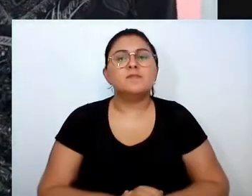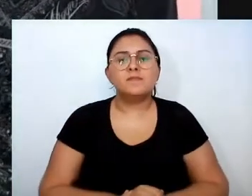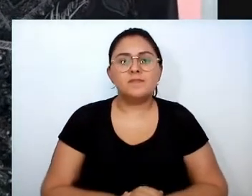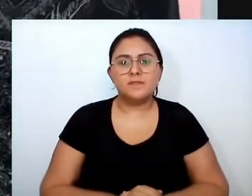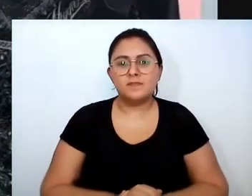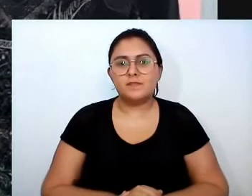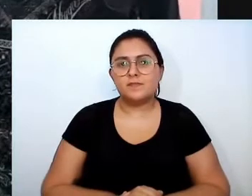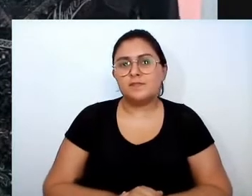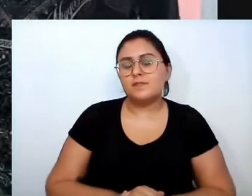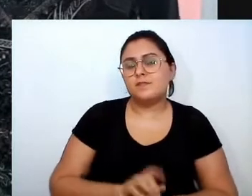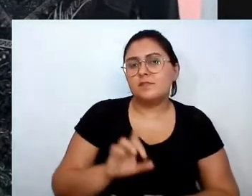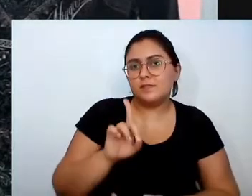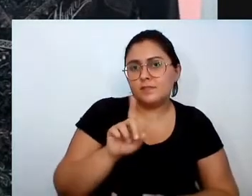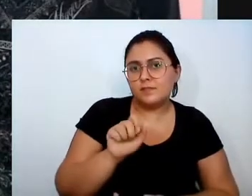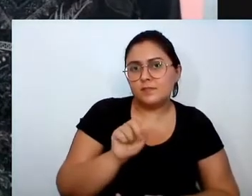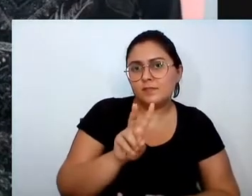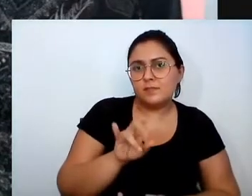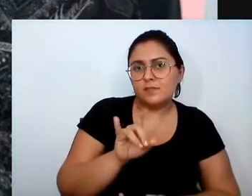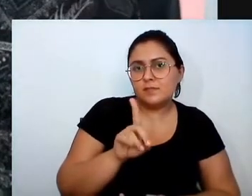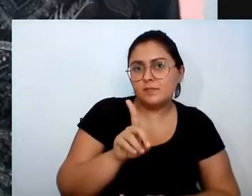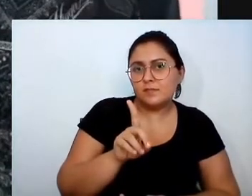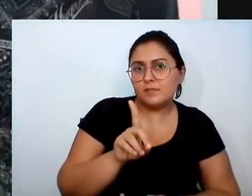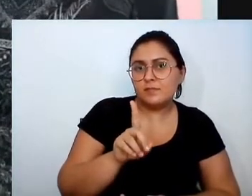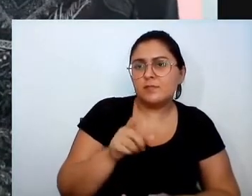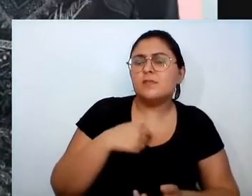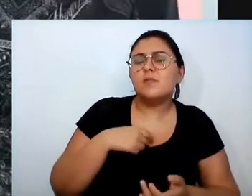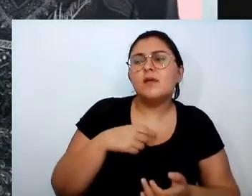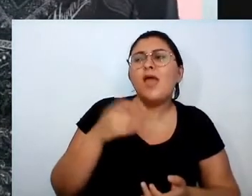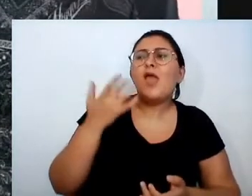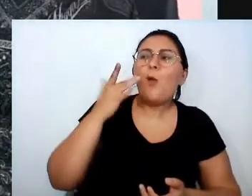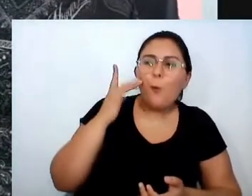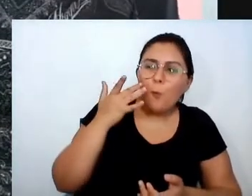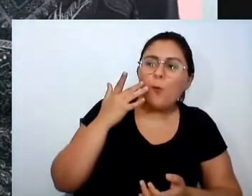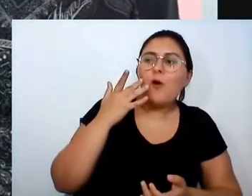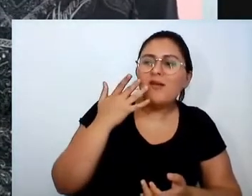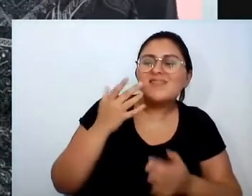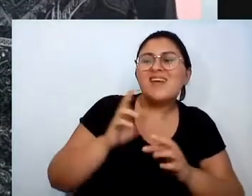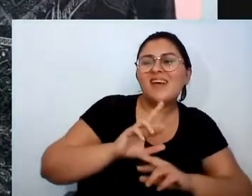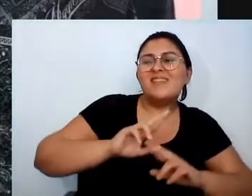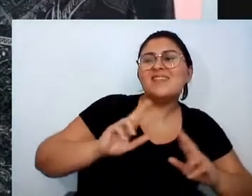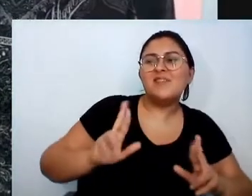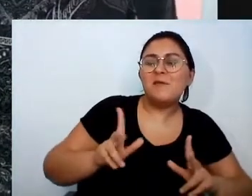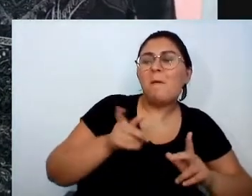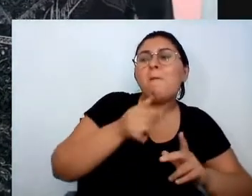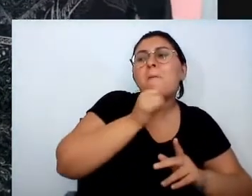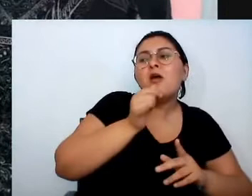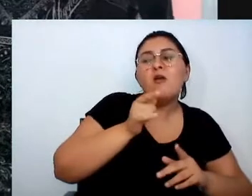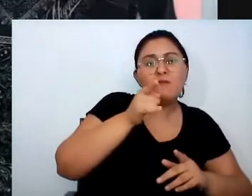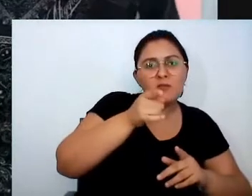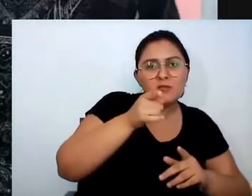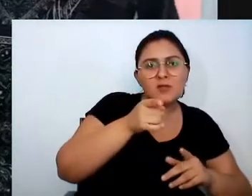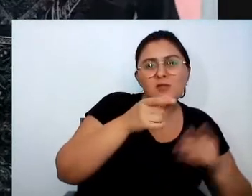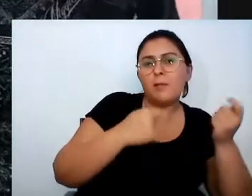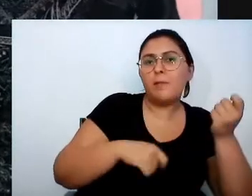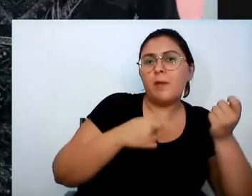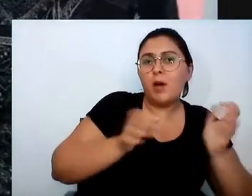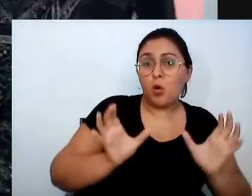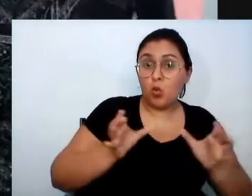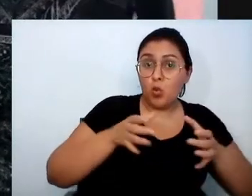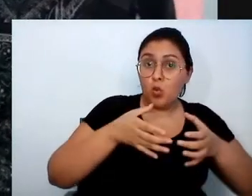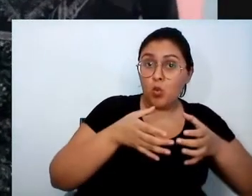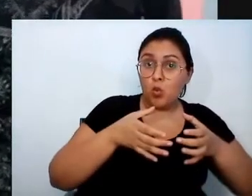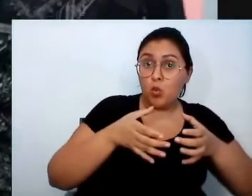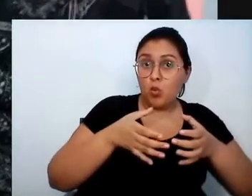Você fazer uma performance solo, né, tocar sozinho lá no instrumento, e você tocar em grupo, né, como você faz É, parte, por exemplo, da orquestra